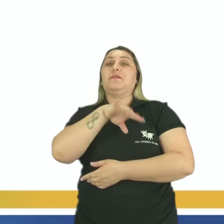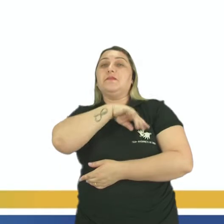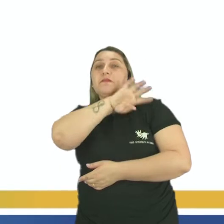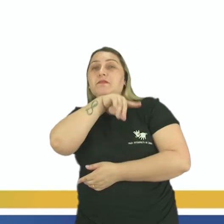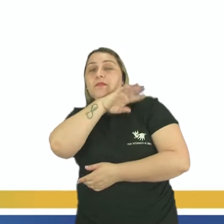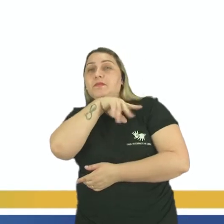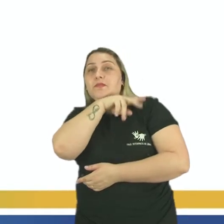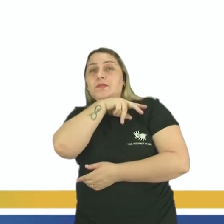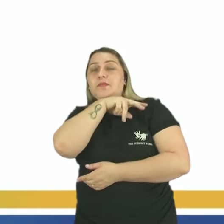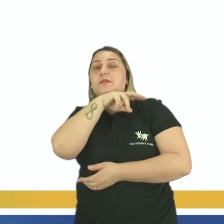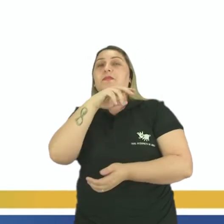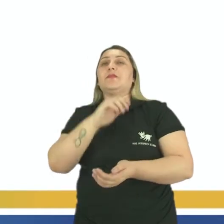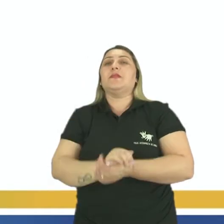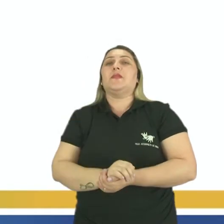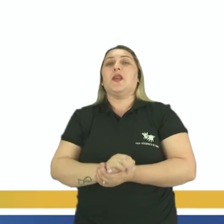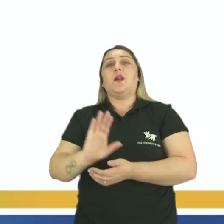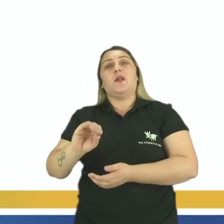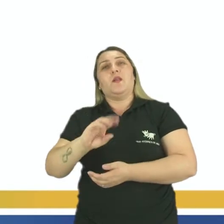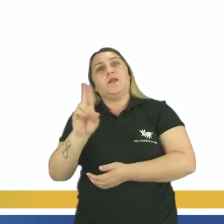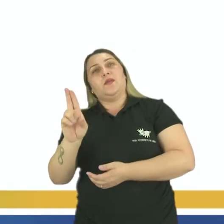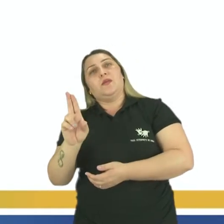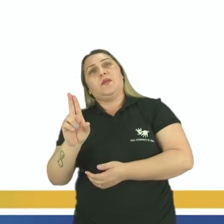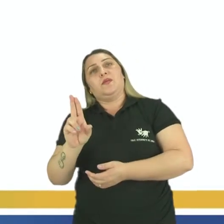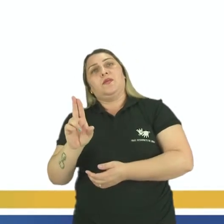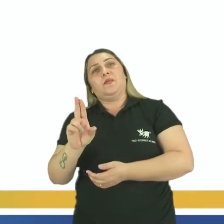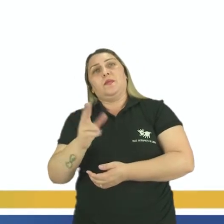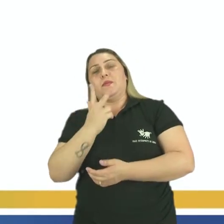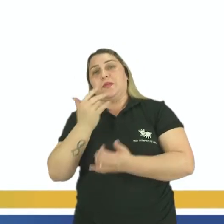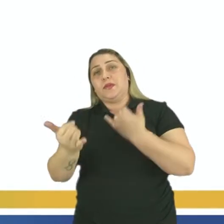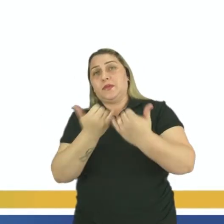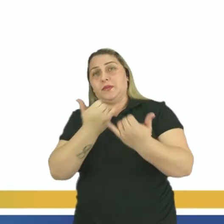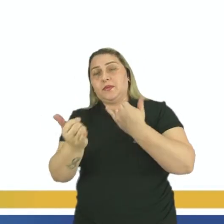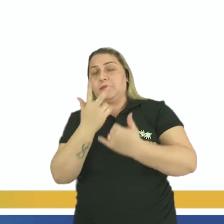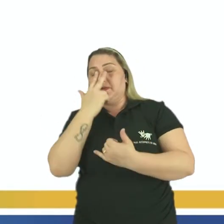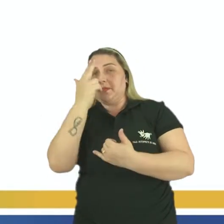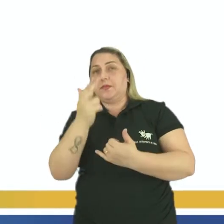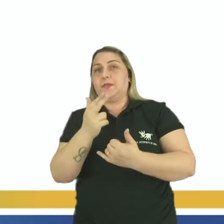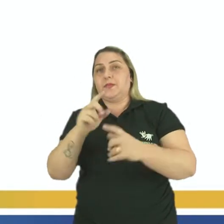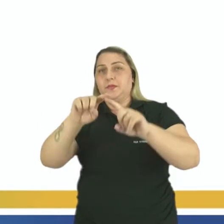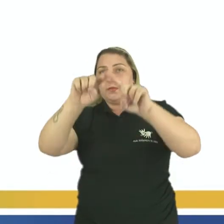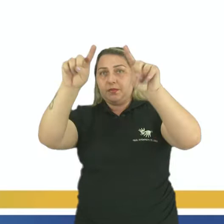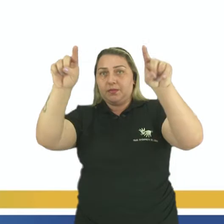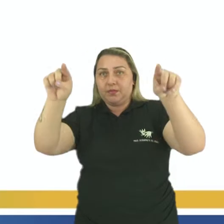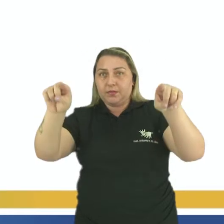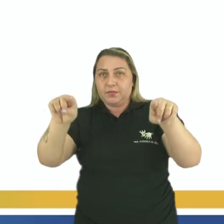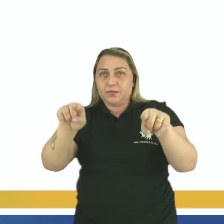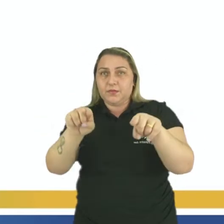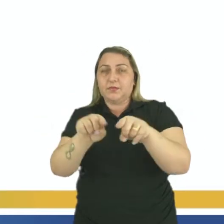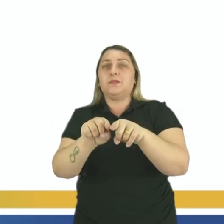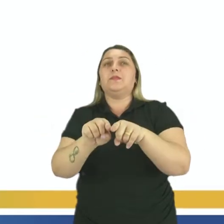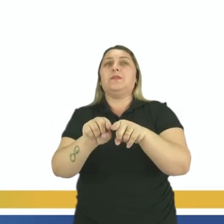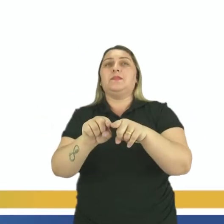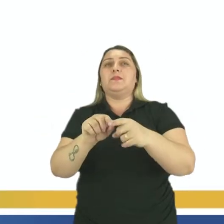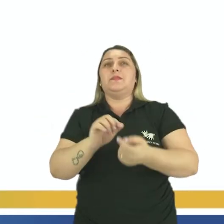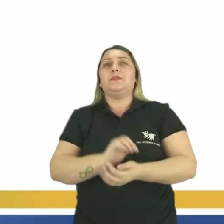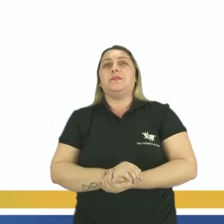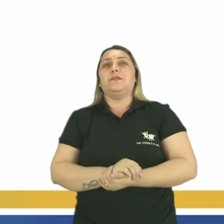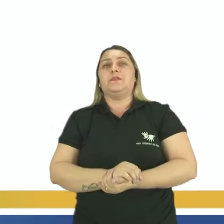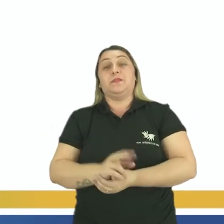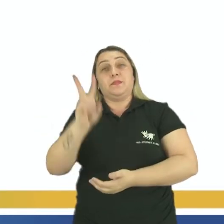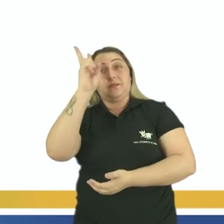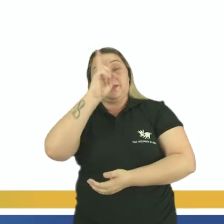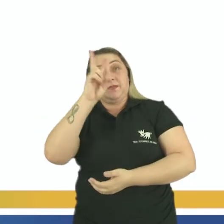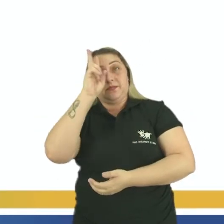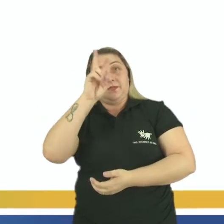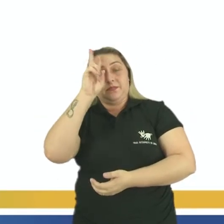ou algo do tipo, Então a gente pode ver que os alvos eles são formatos circulares e tudo mais. E